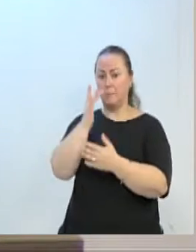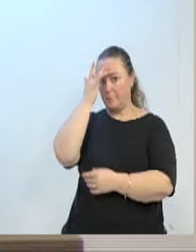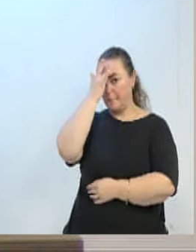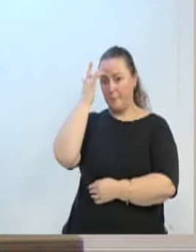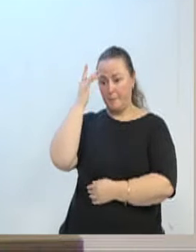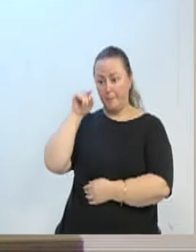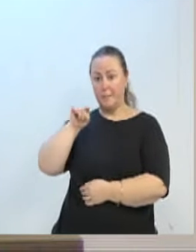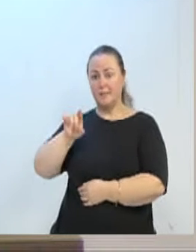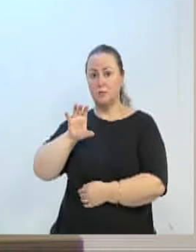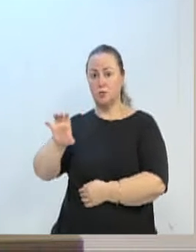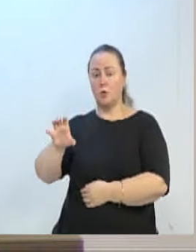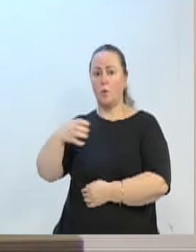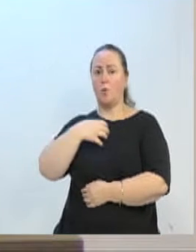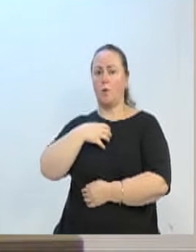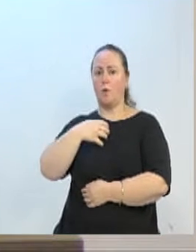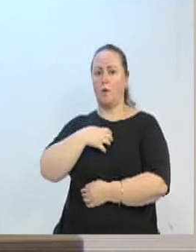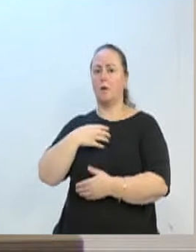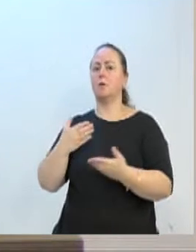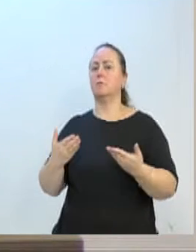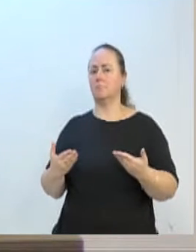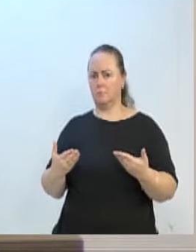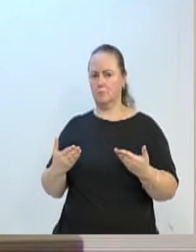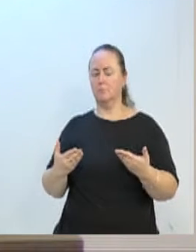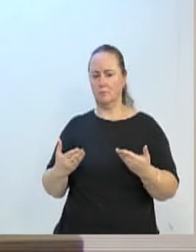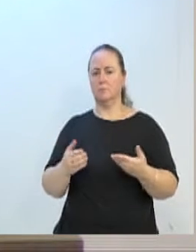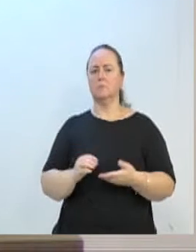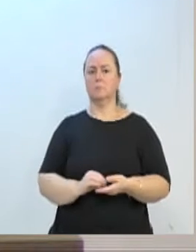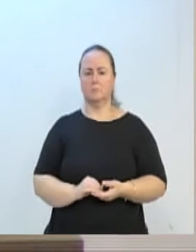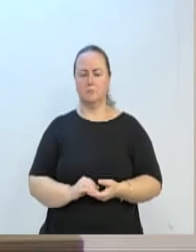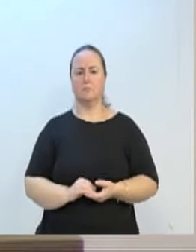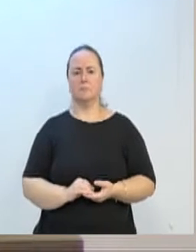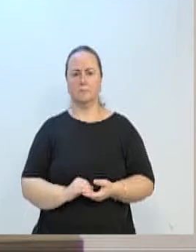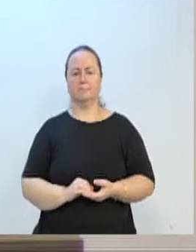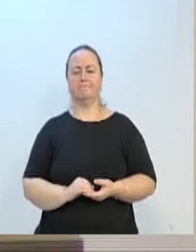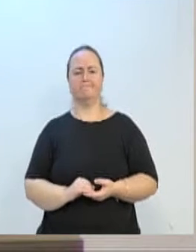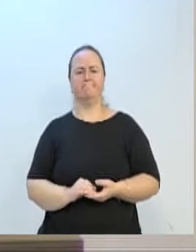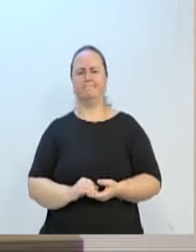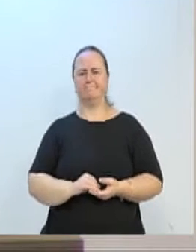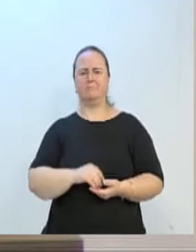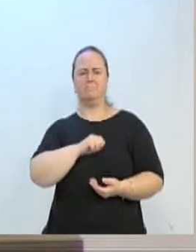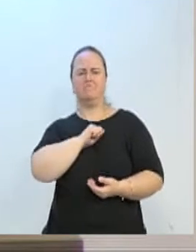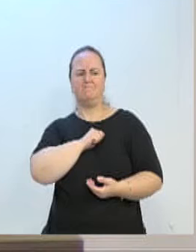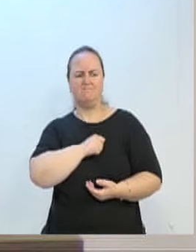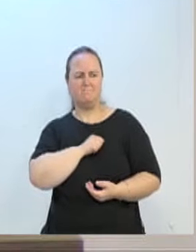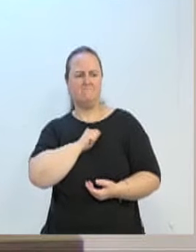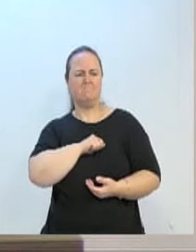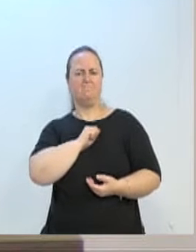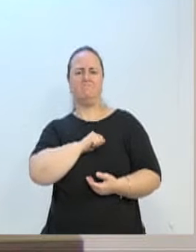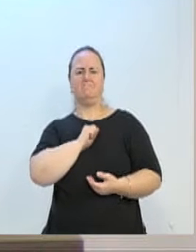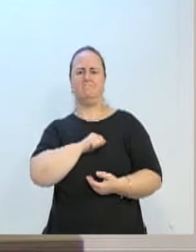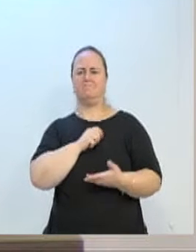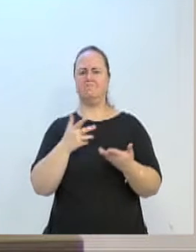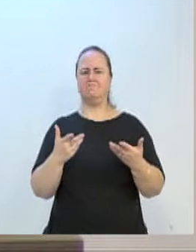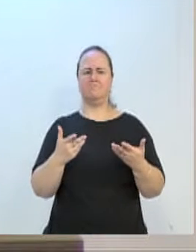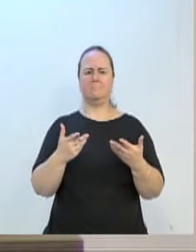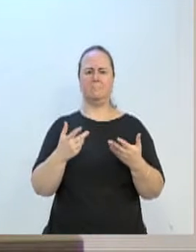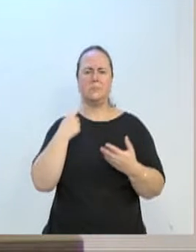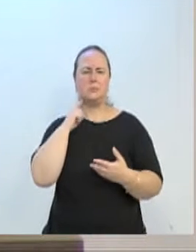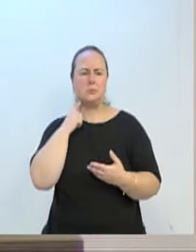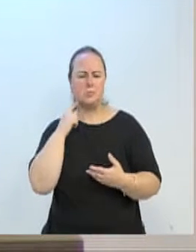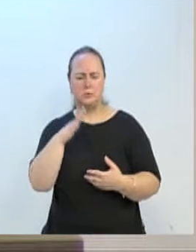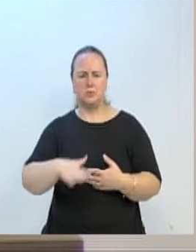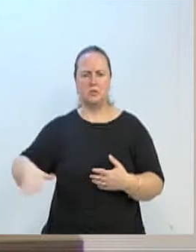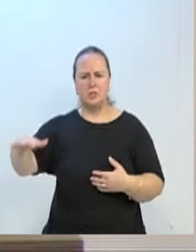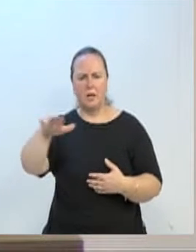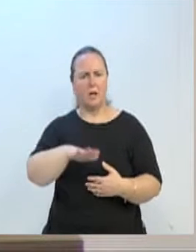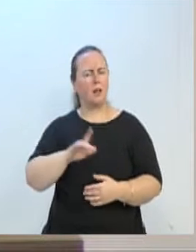Kleber, que também é de cor negra, manche todo o resto. Manche nosso estado, nossa cidade, Santa Catarina,